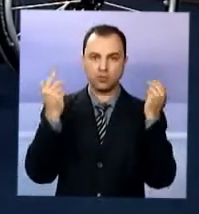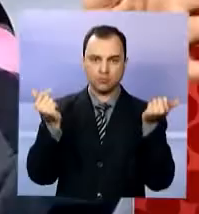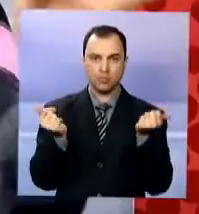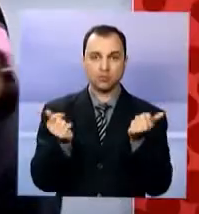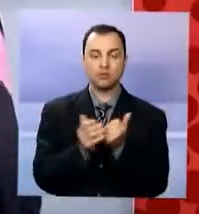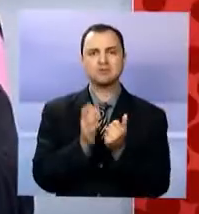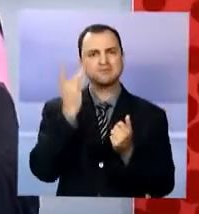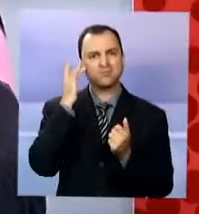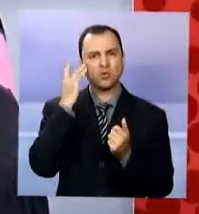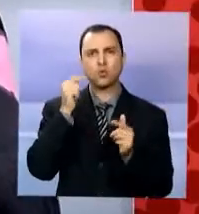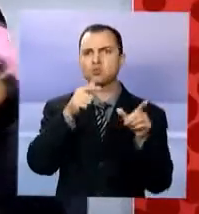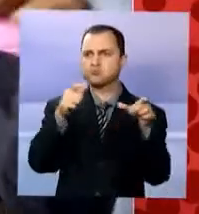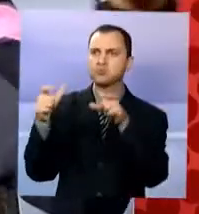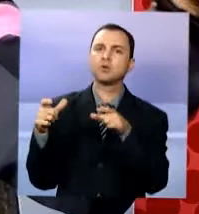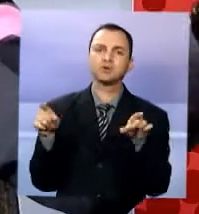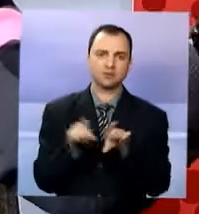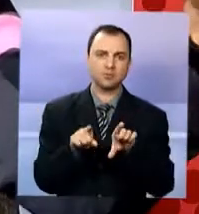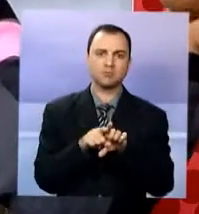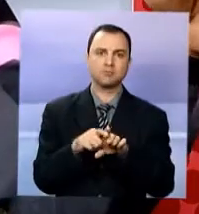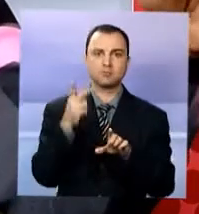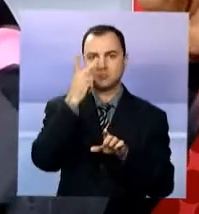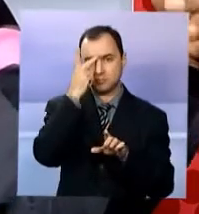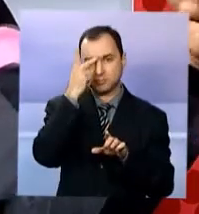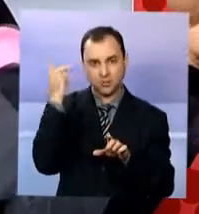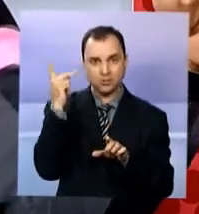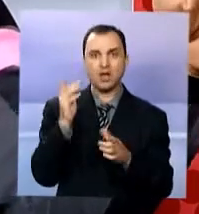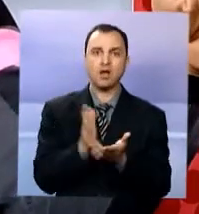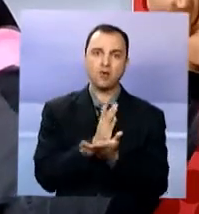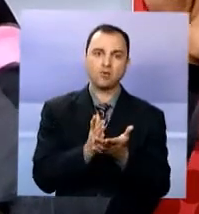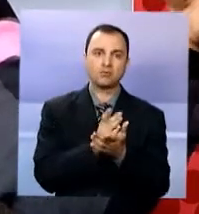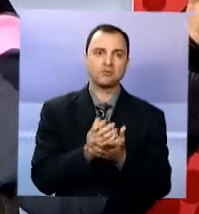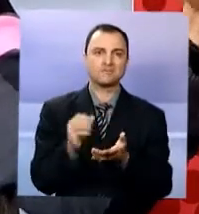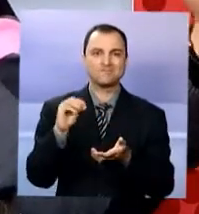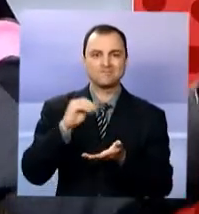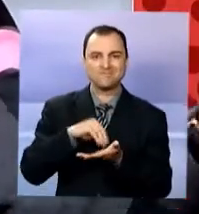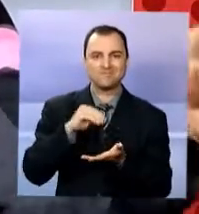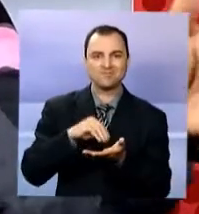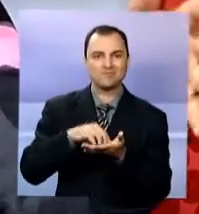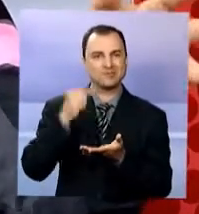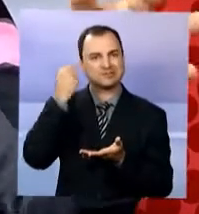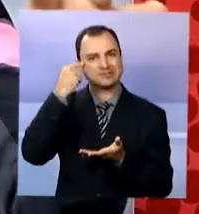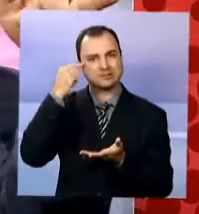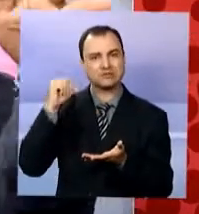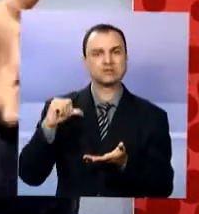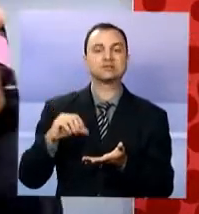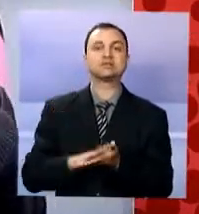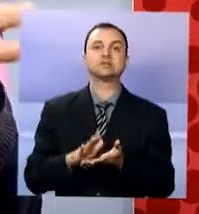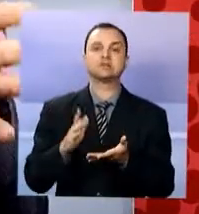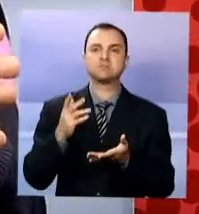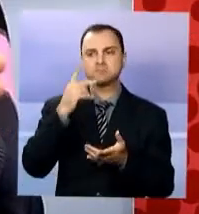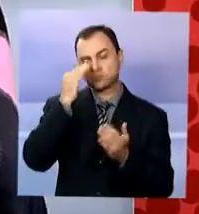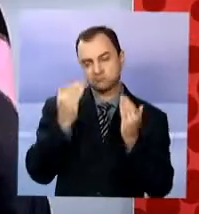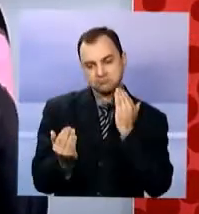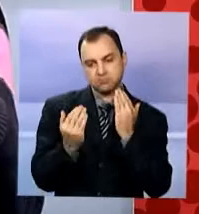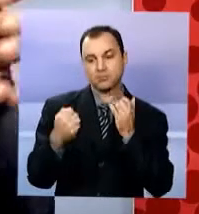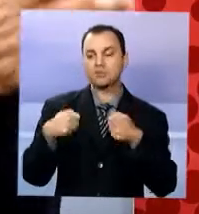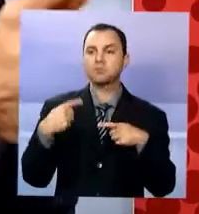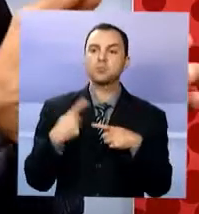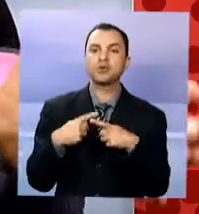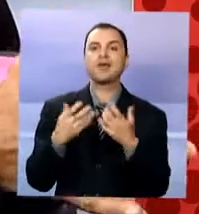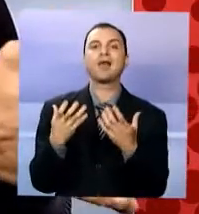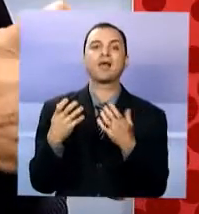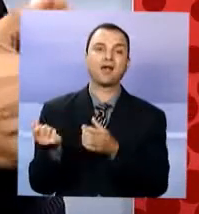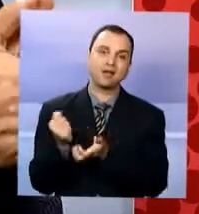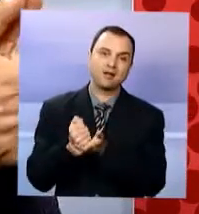e eu acho que nós e também paciência aqui com algum desse de psicológico então o psicólogo tem que me falar